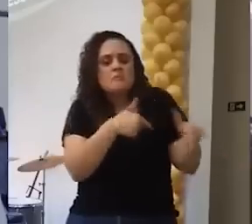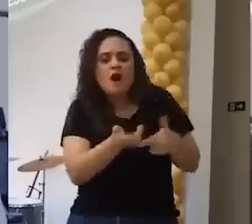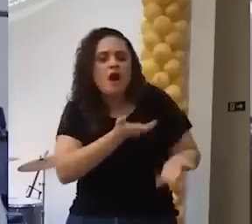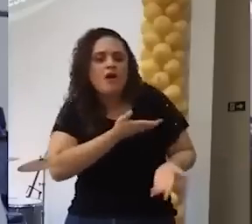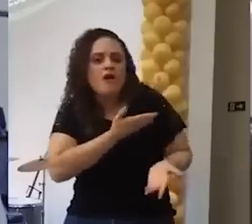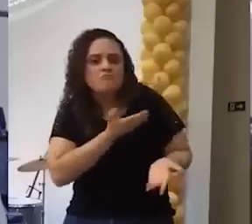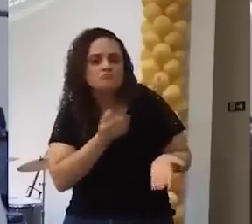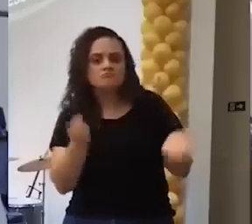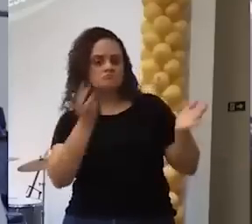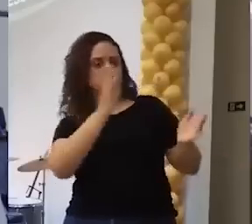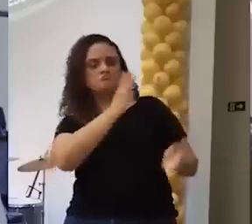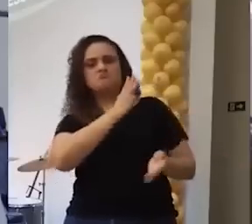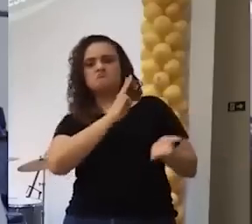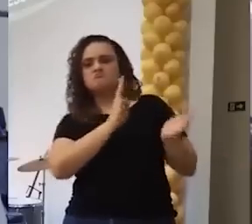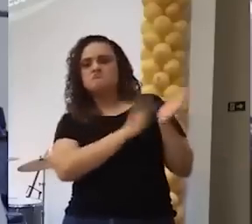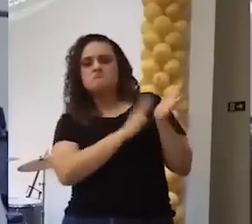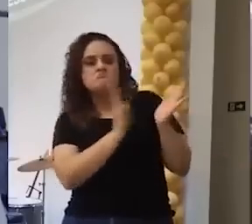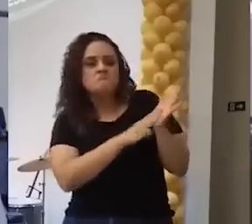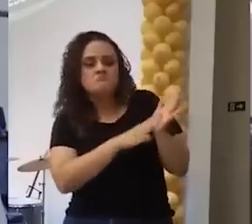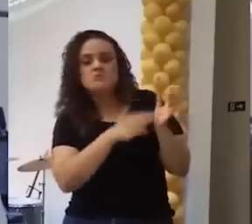sua igreja podem dizer isso a seu respeito?